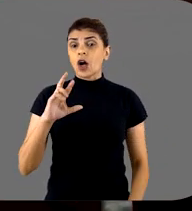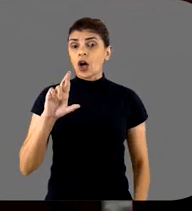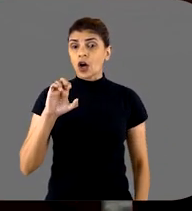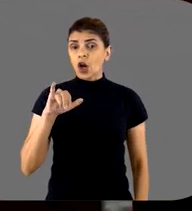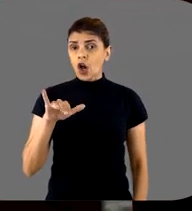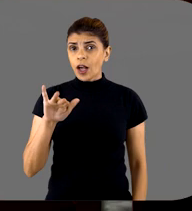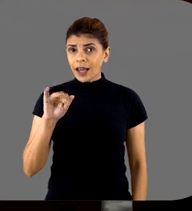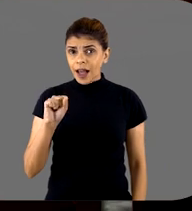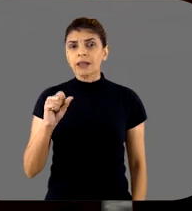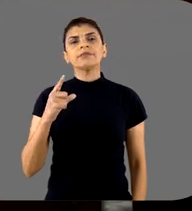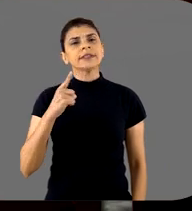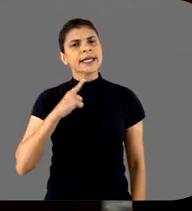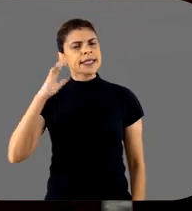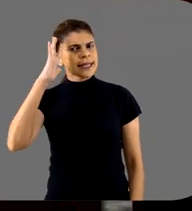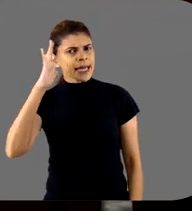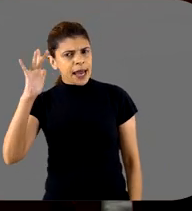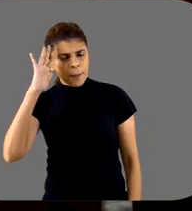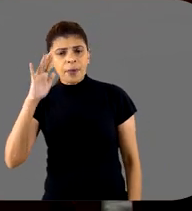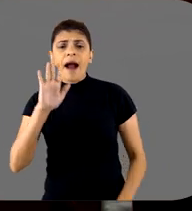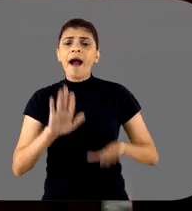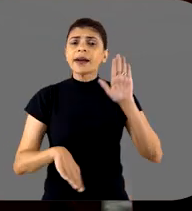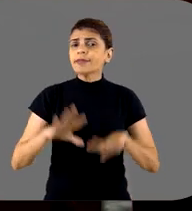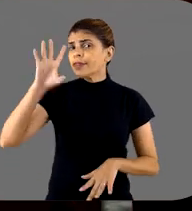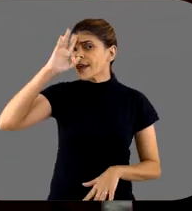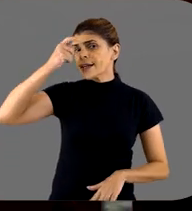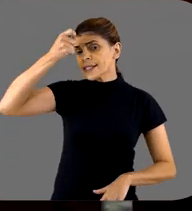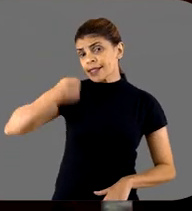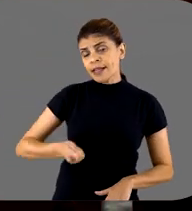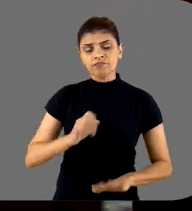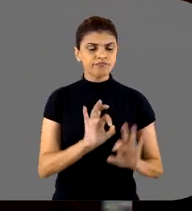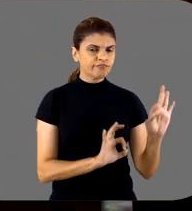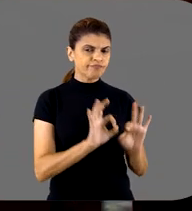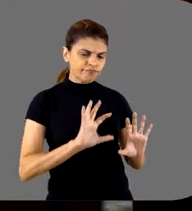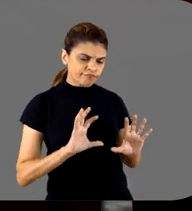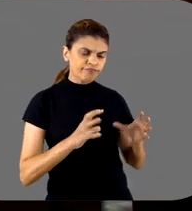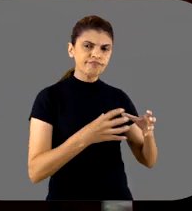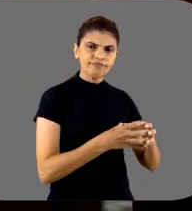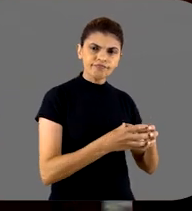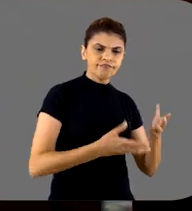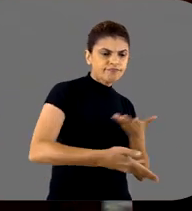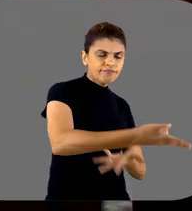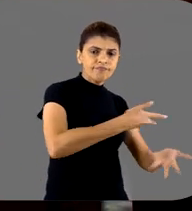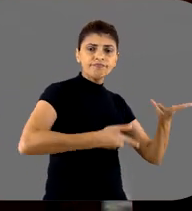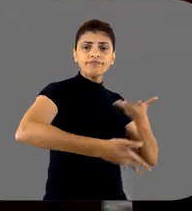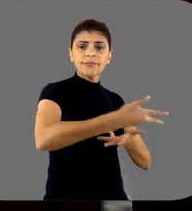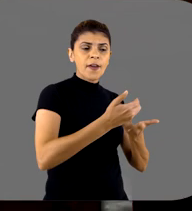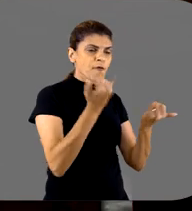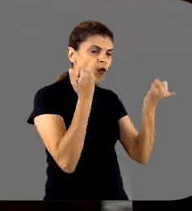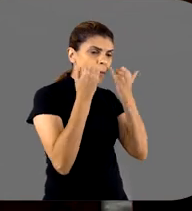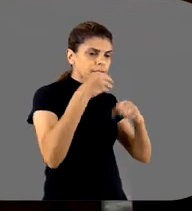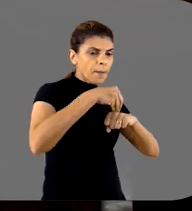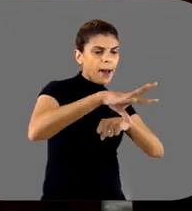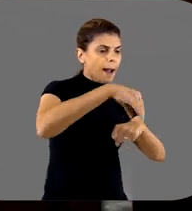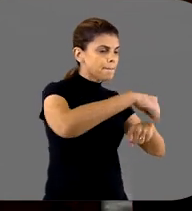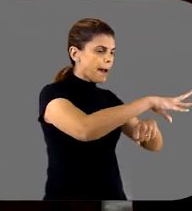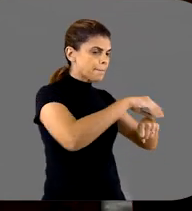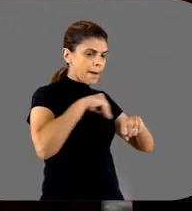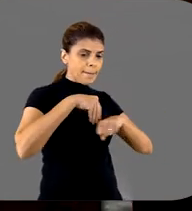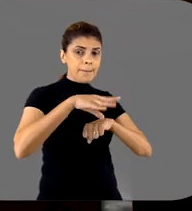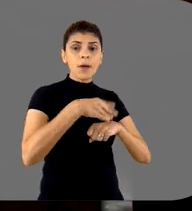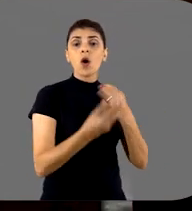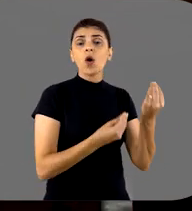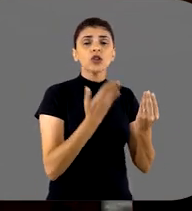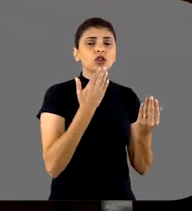exemplo, sobre as quais existem terapias controversas, muitas vezes decidem se auto-organizar em rede e trocar entre si